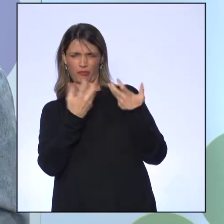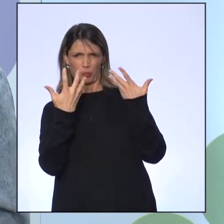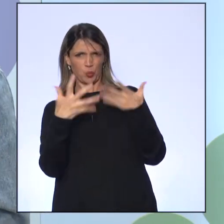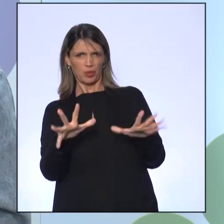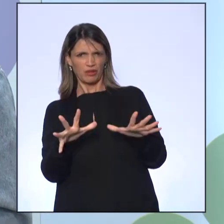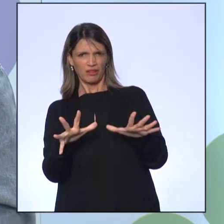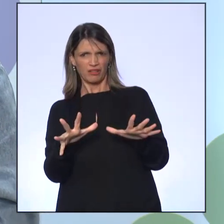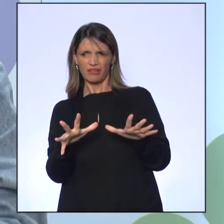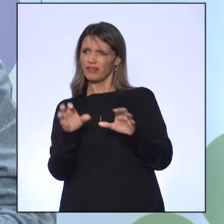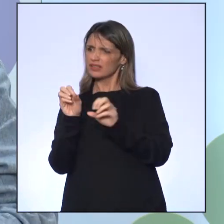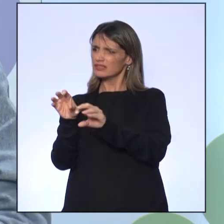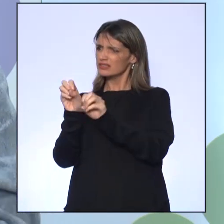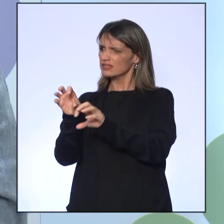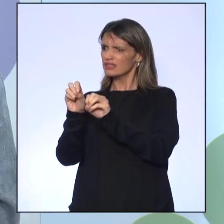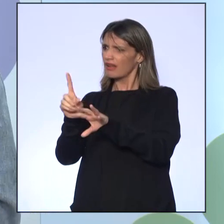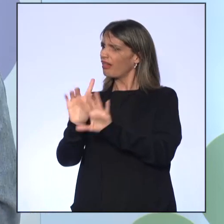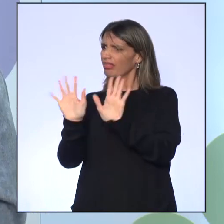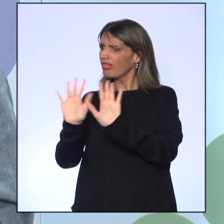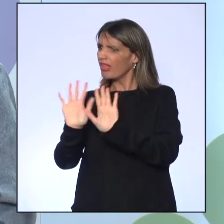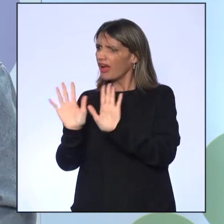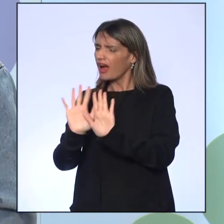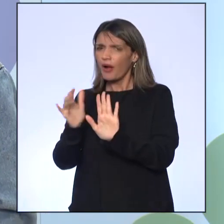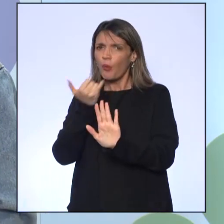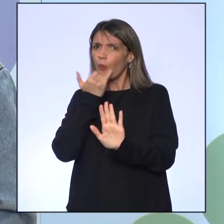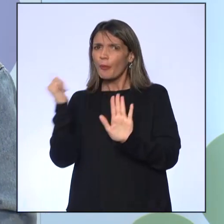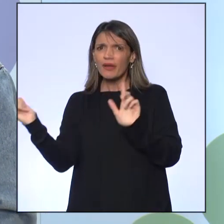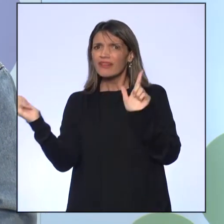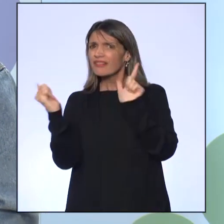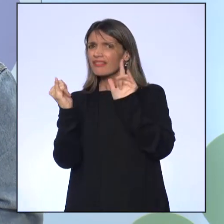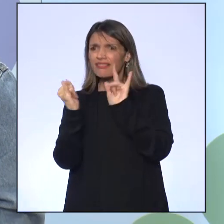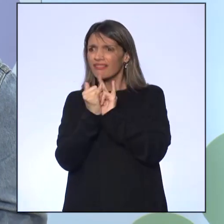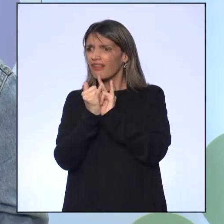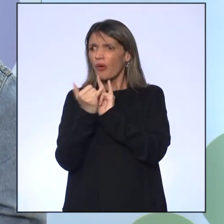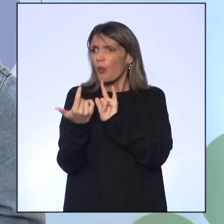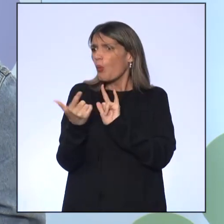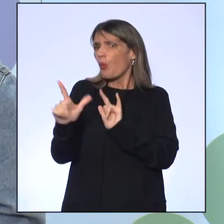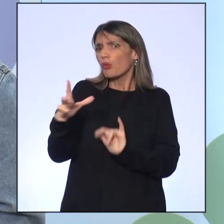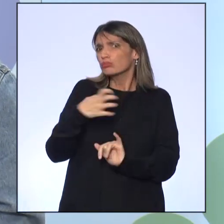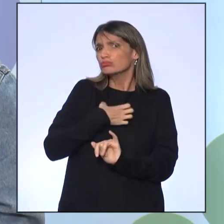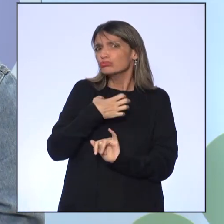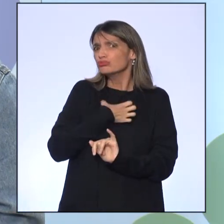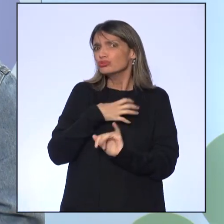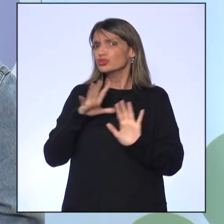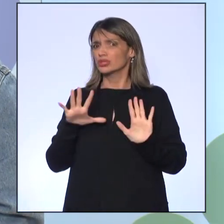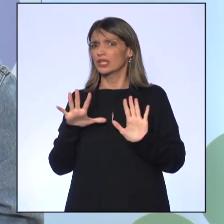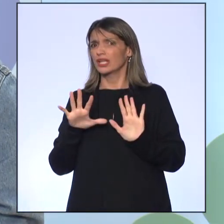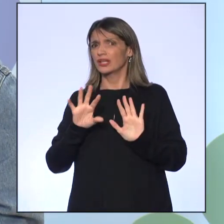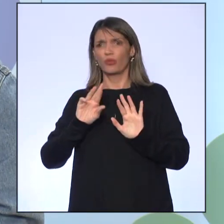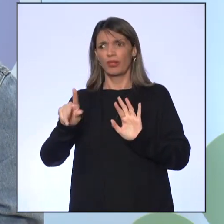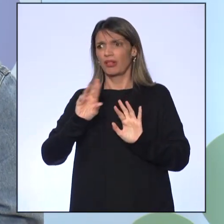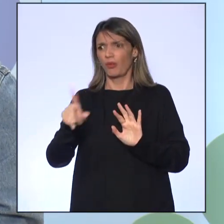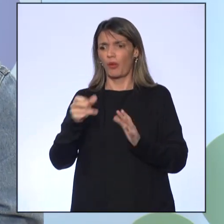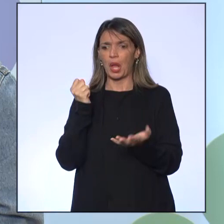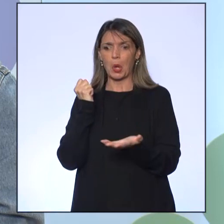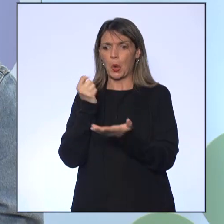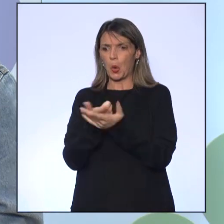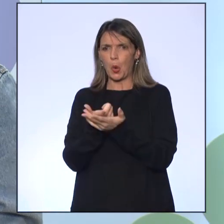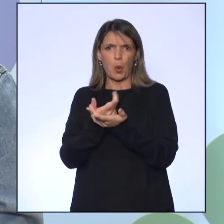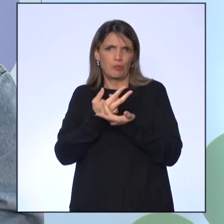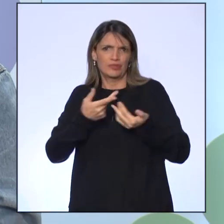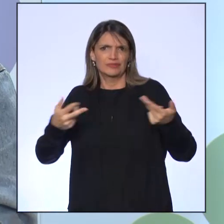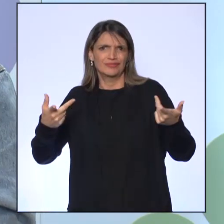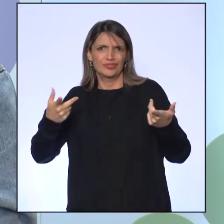daqueles fiéis que o perdão dos pecados vem por outras vias que não só uma simples compra de indulgências. Então,